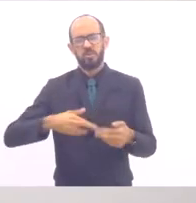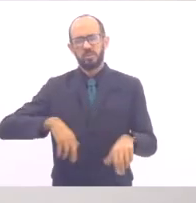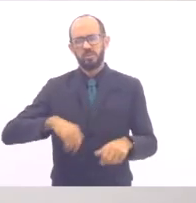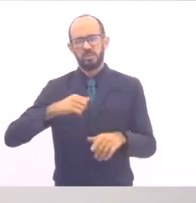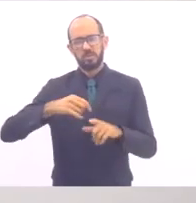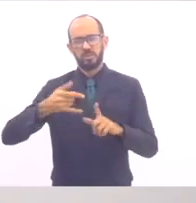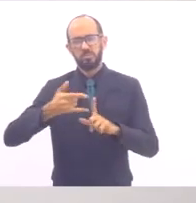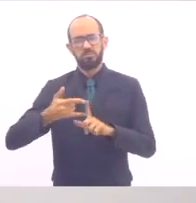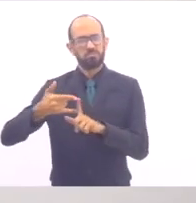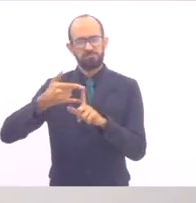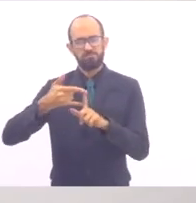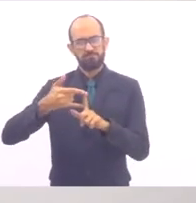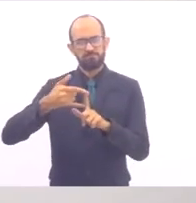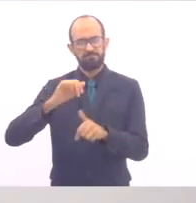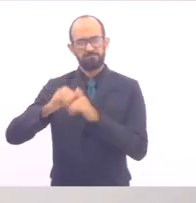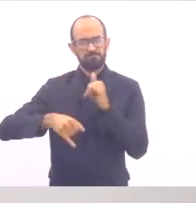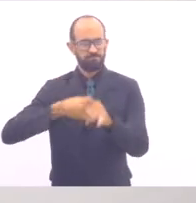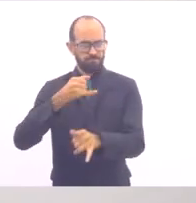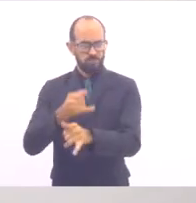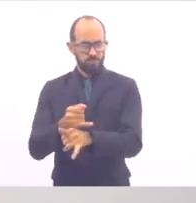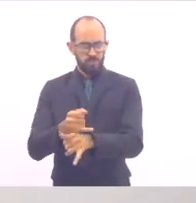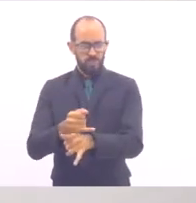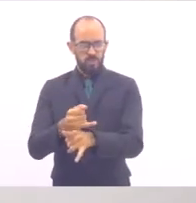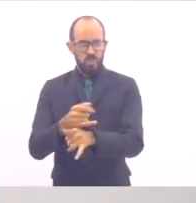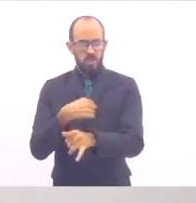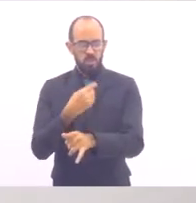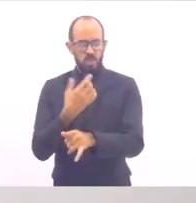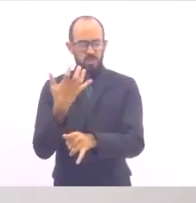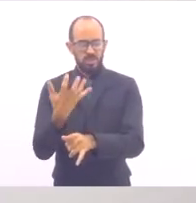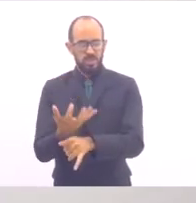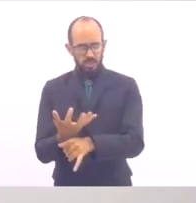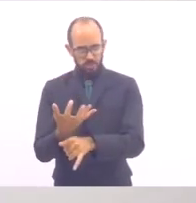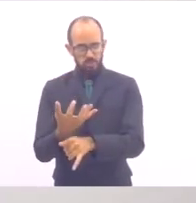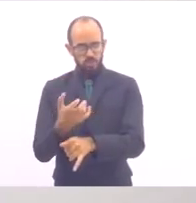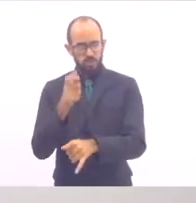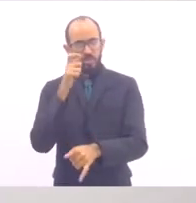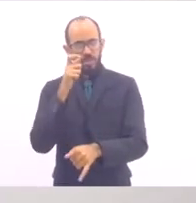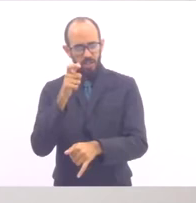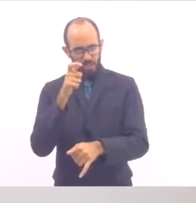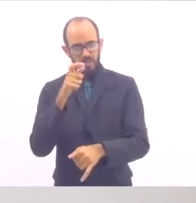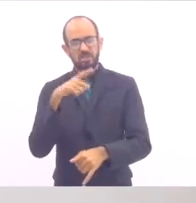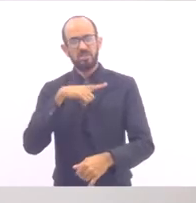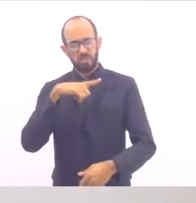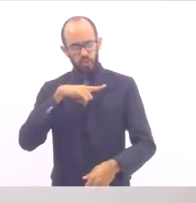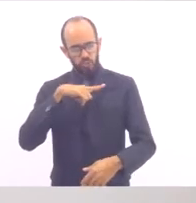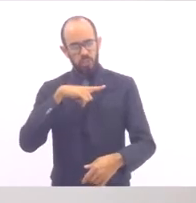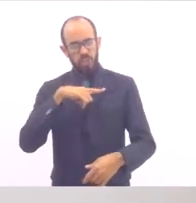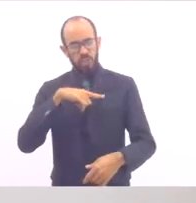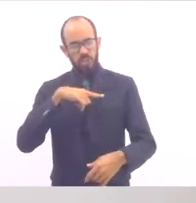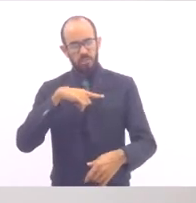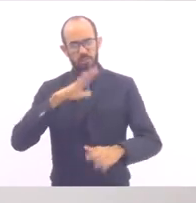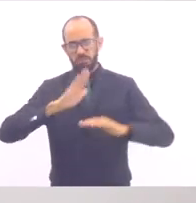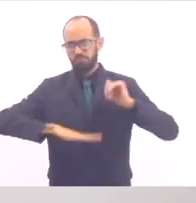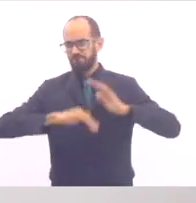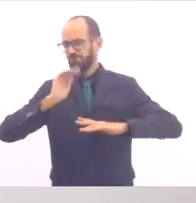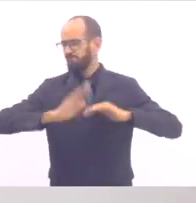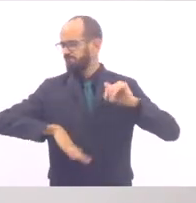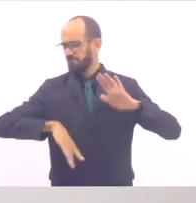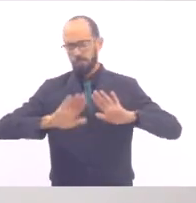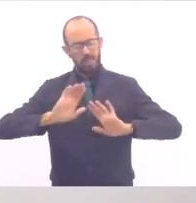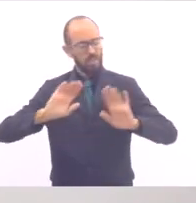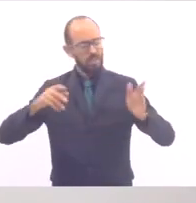online para ficar claro que a gente queria, tinha vontade, a gente ia tocar, independente do que passou, né? A gente